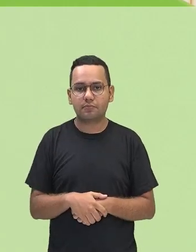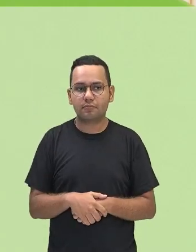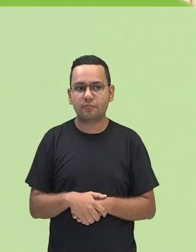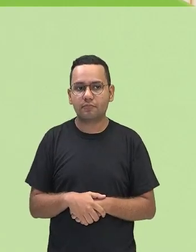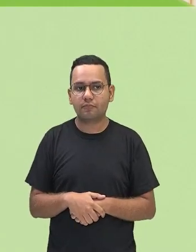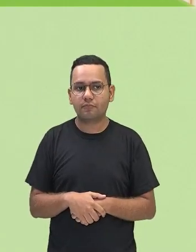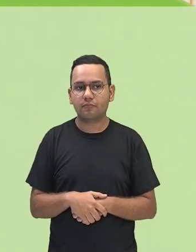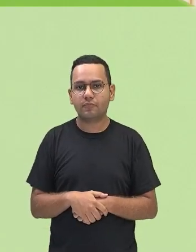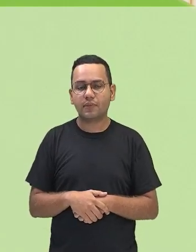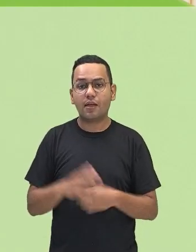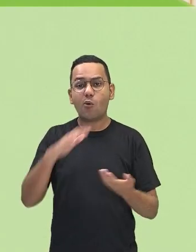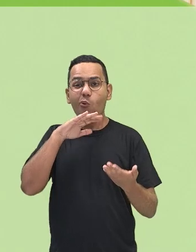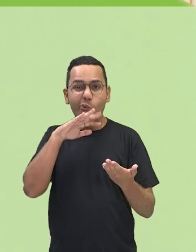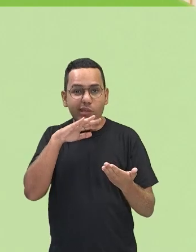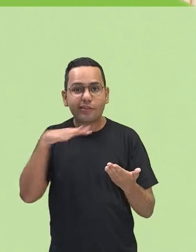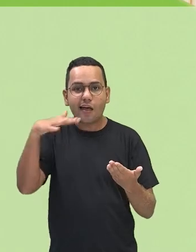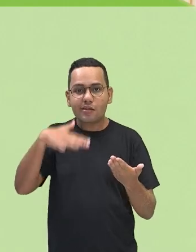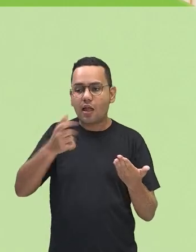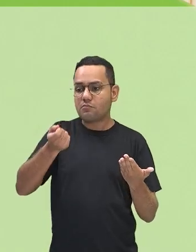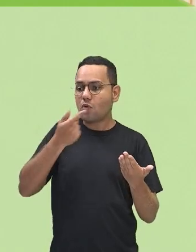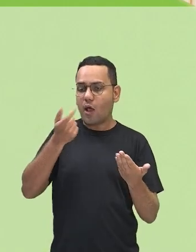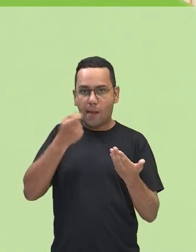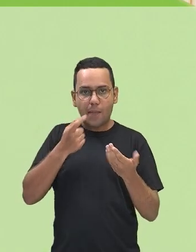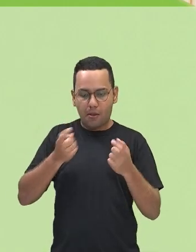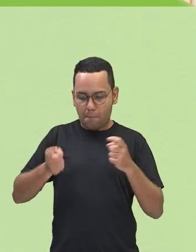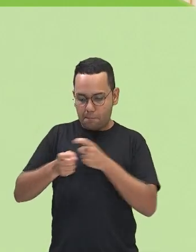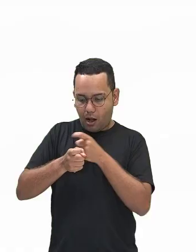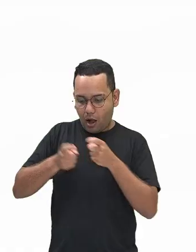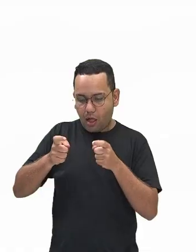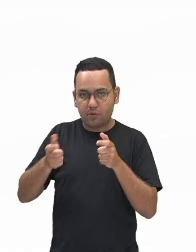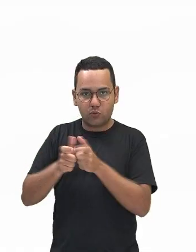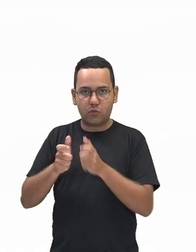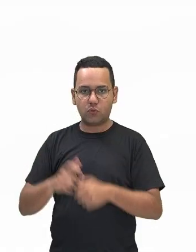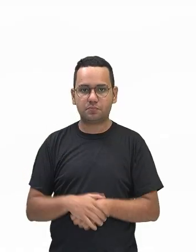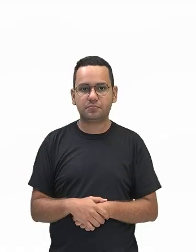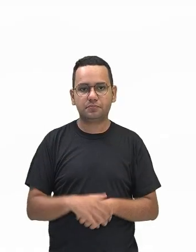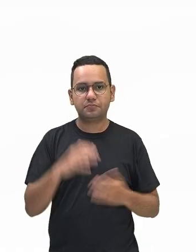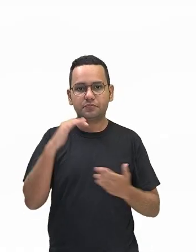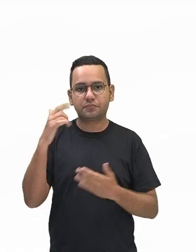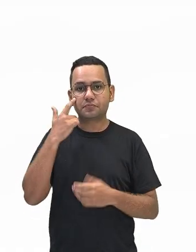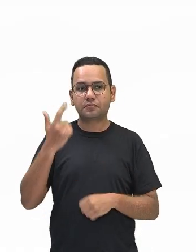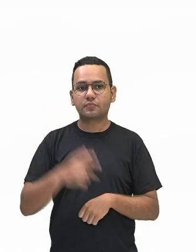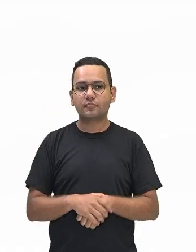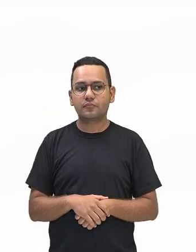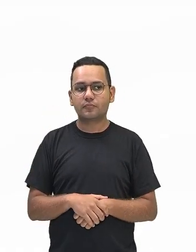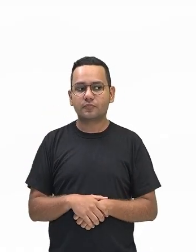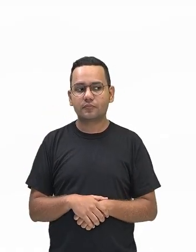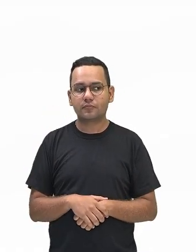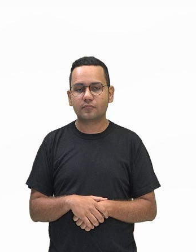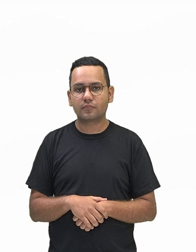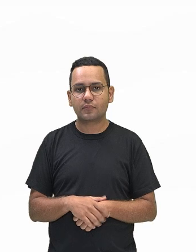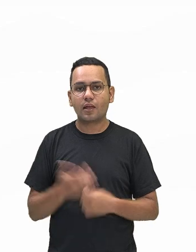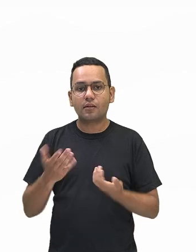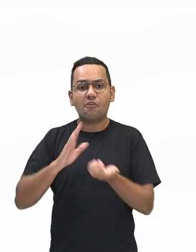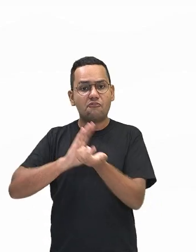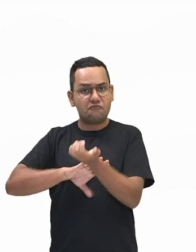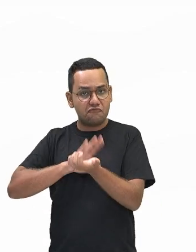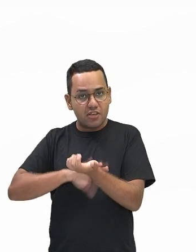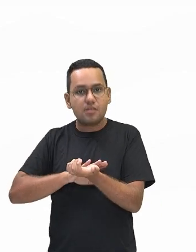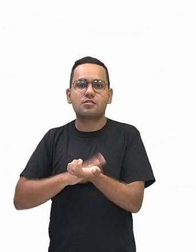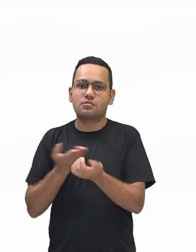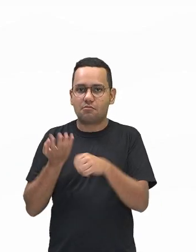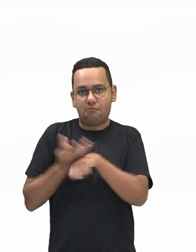a antibióticos, quando essa medicação é um antibiótico. Vejam aí que a resistência aos antibióticos